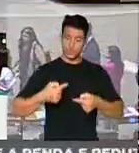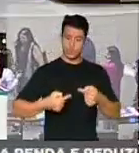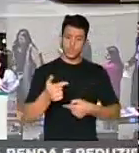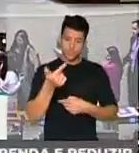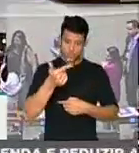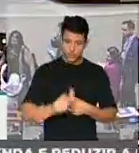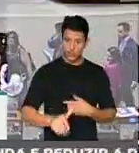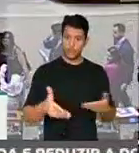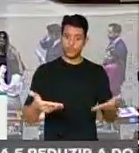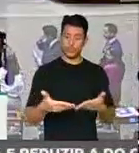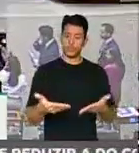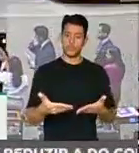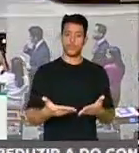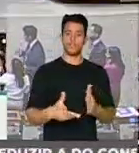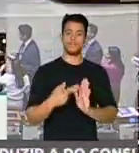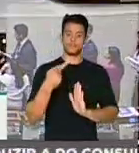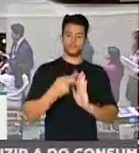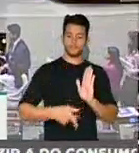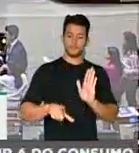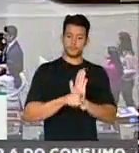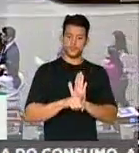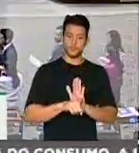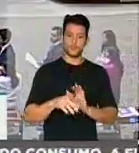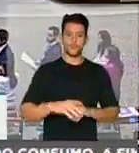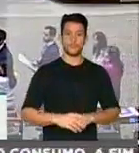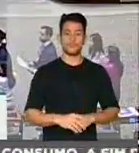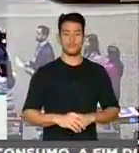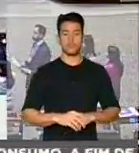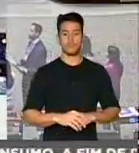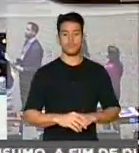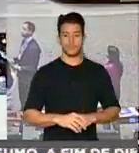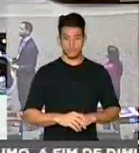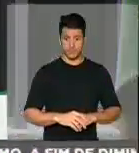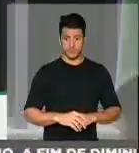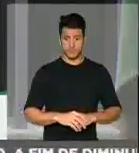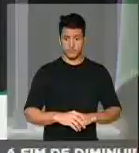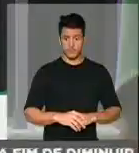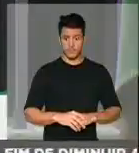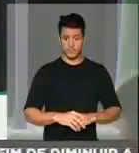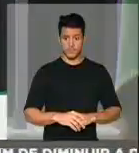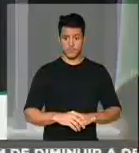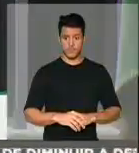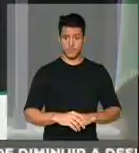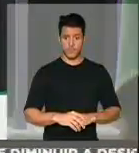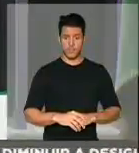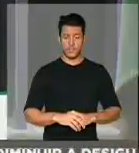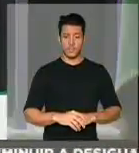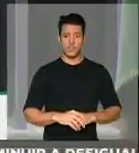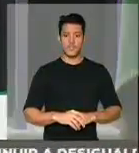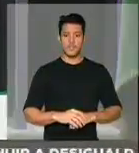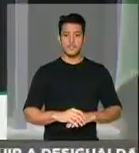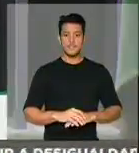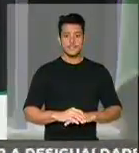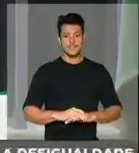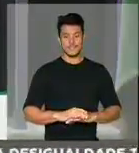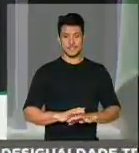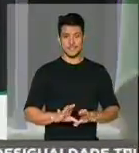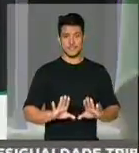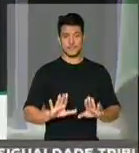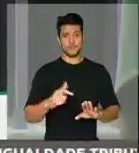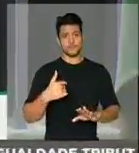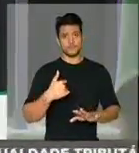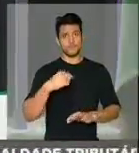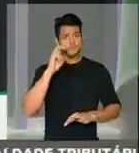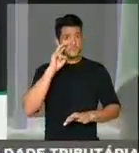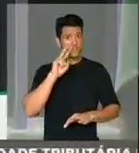A gente acompanha agora aqui na rádio, na TV Câmara e na internet, deputado Rocha. Ministro, que eu vi nessas